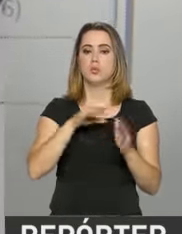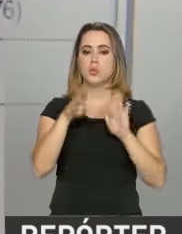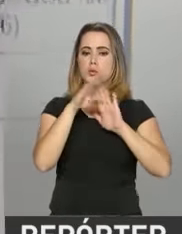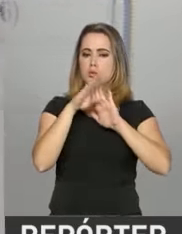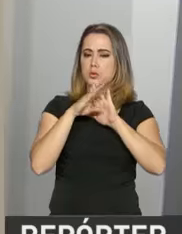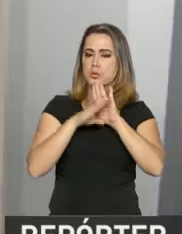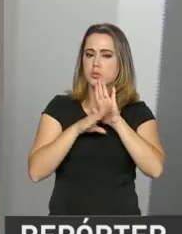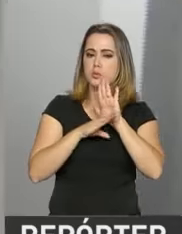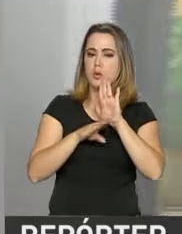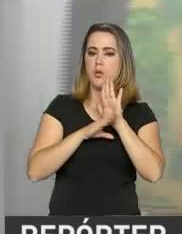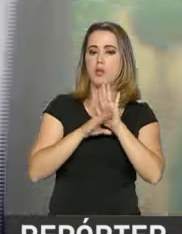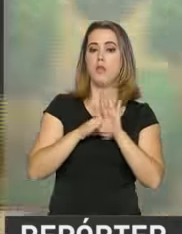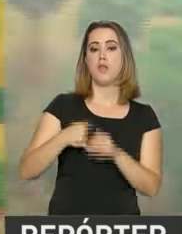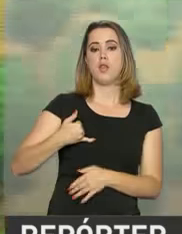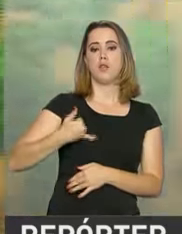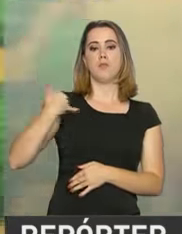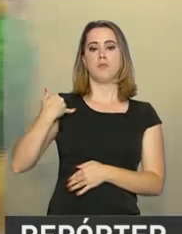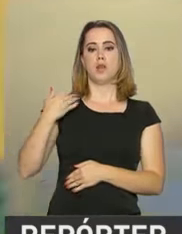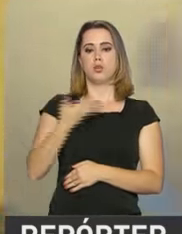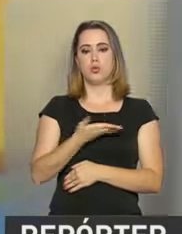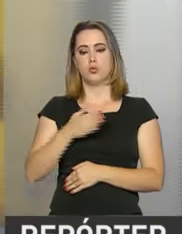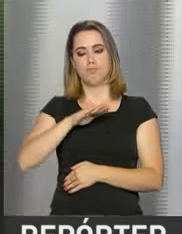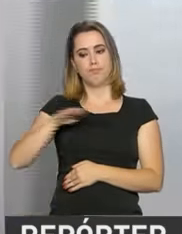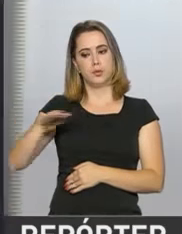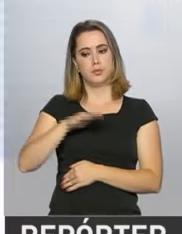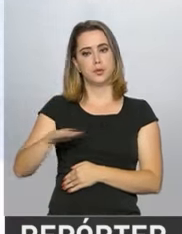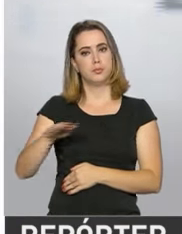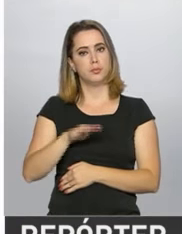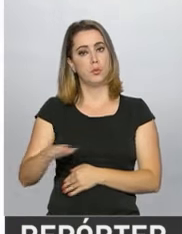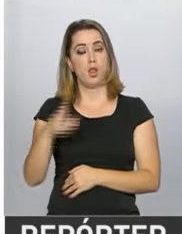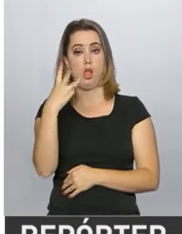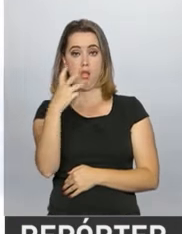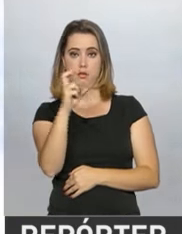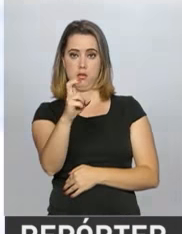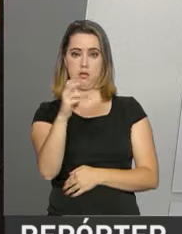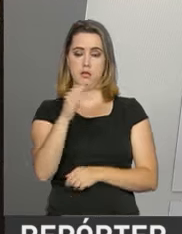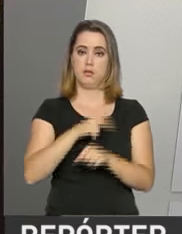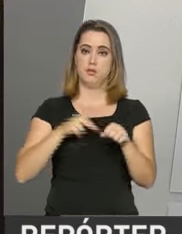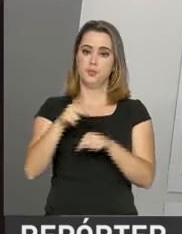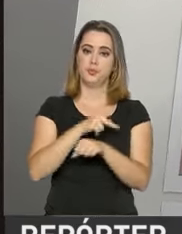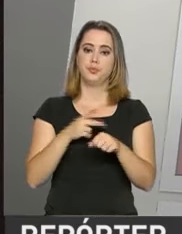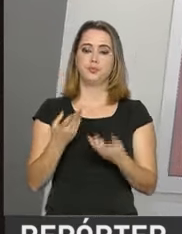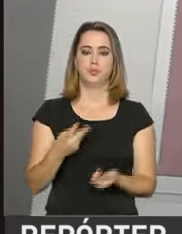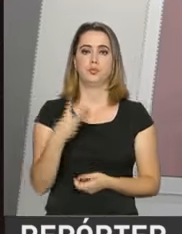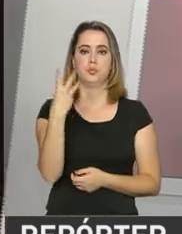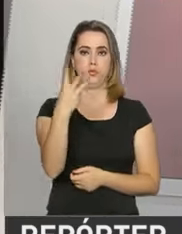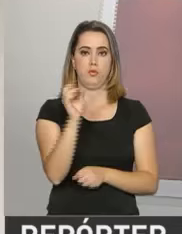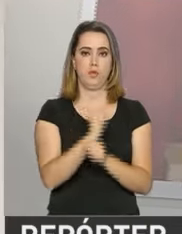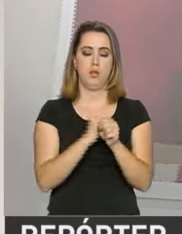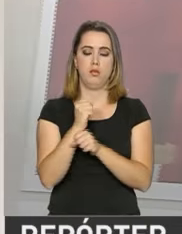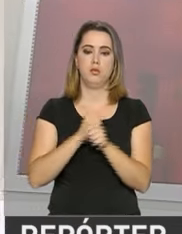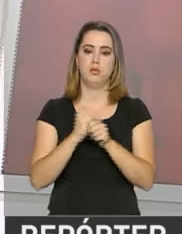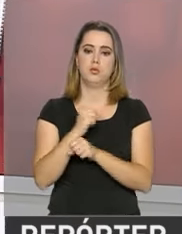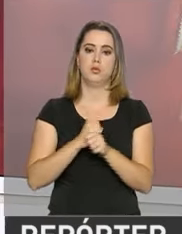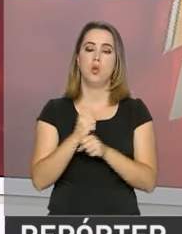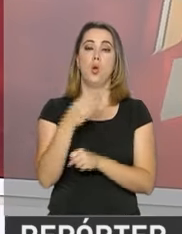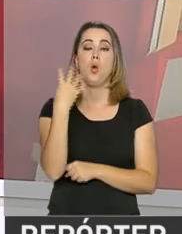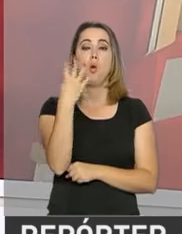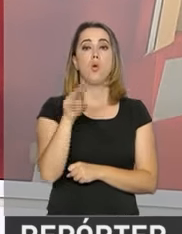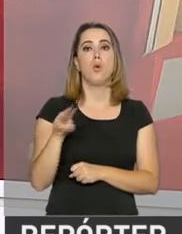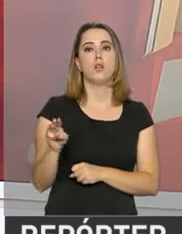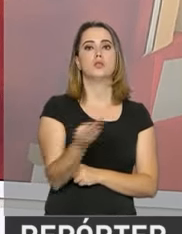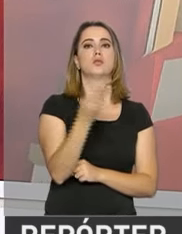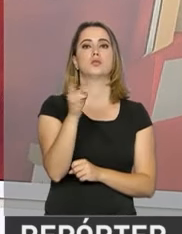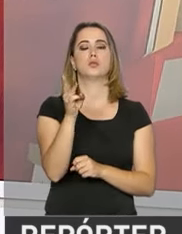classificação etária representado por 35 países entre eles o Brasil em 3 anos cerca de 4 milhões de